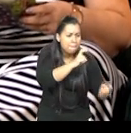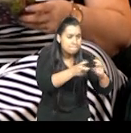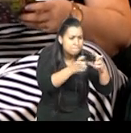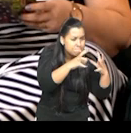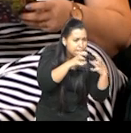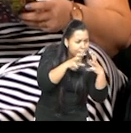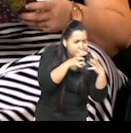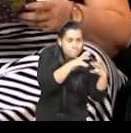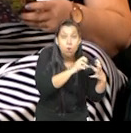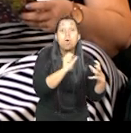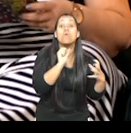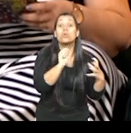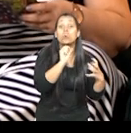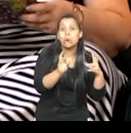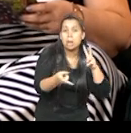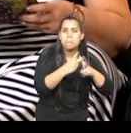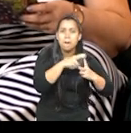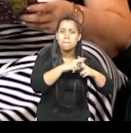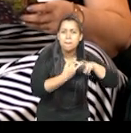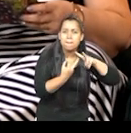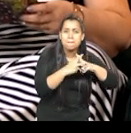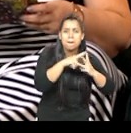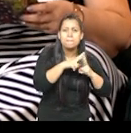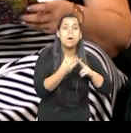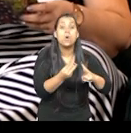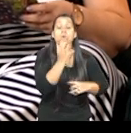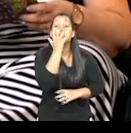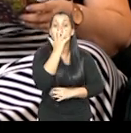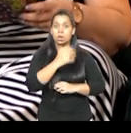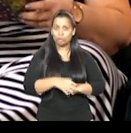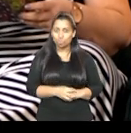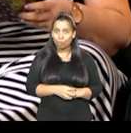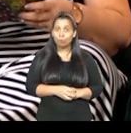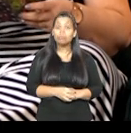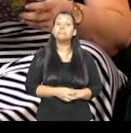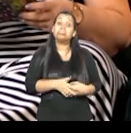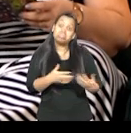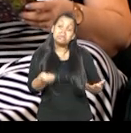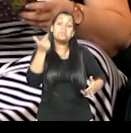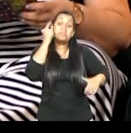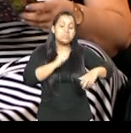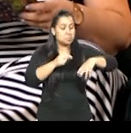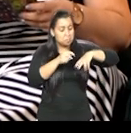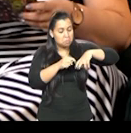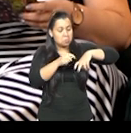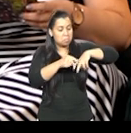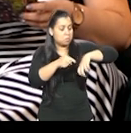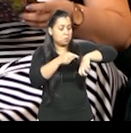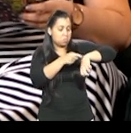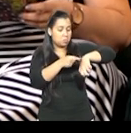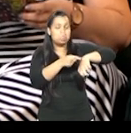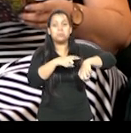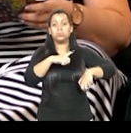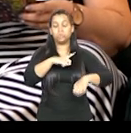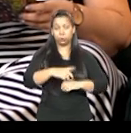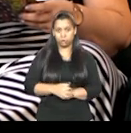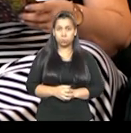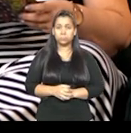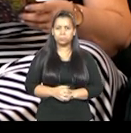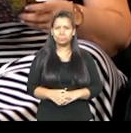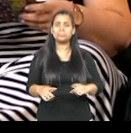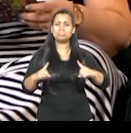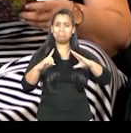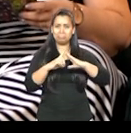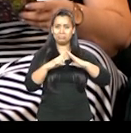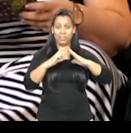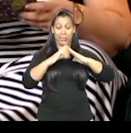cão, e foi nessa luta que ganhou suas cicatrizes. Os fundos do terreno da casa do velhinho davam para um